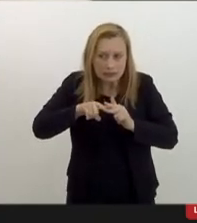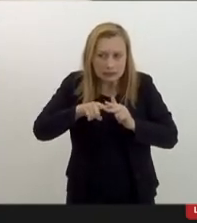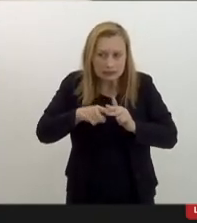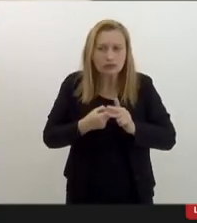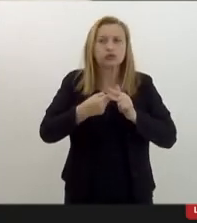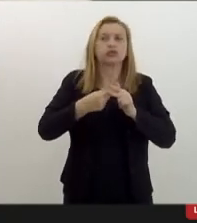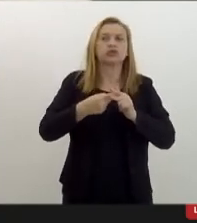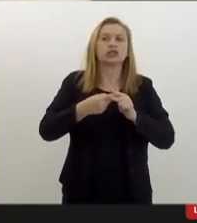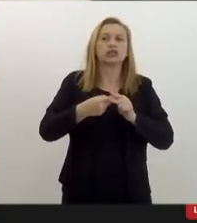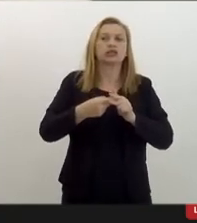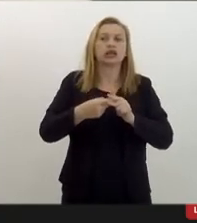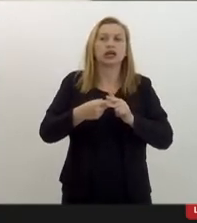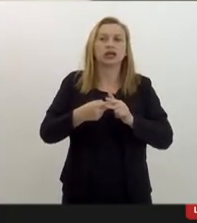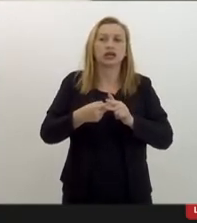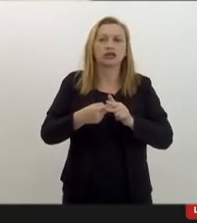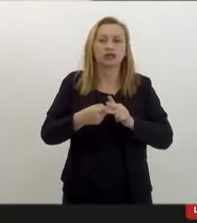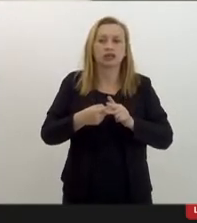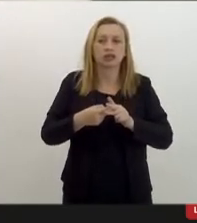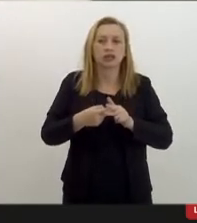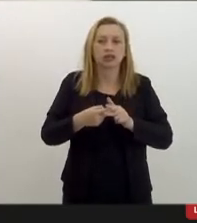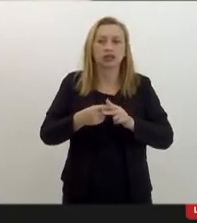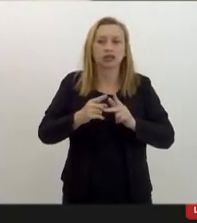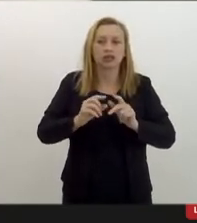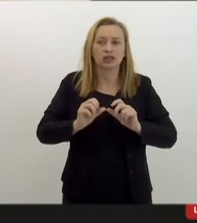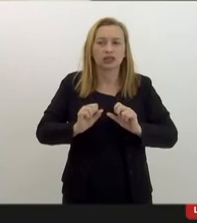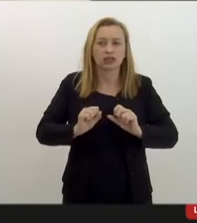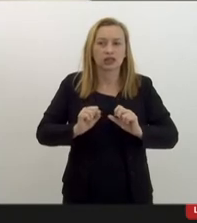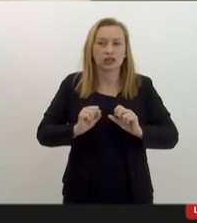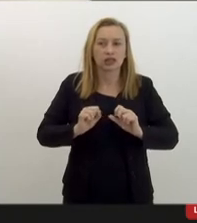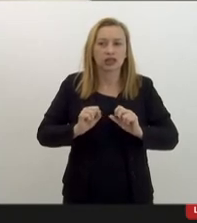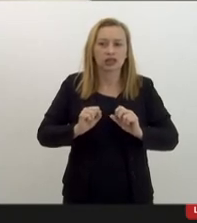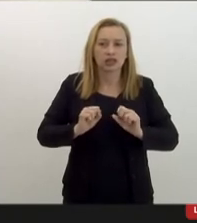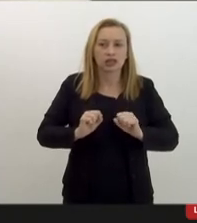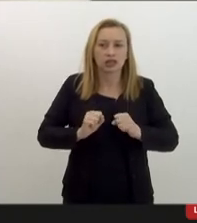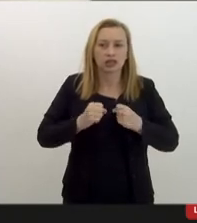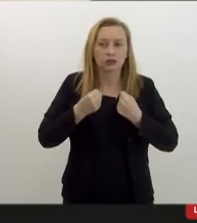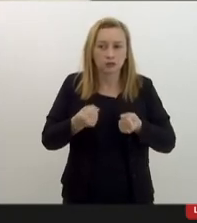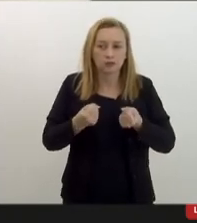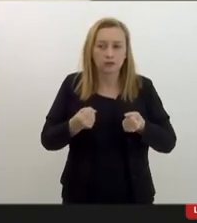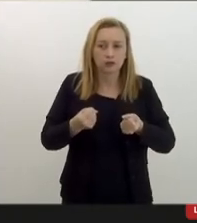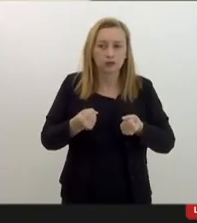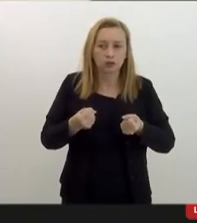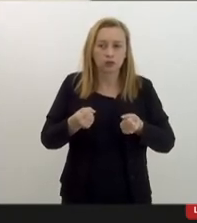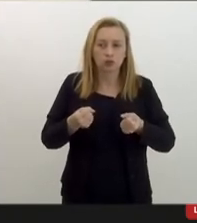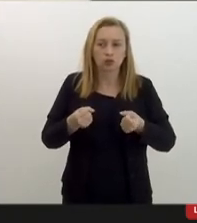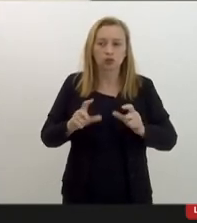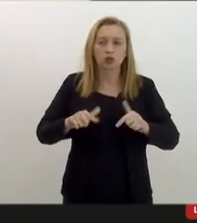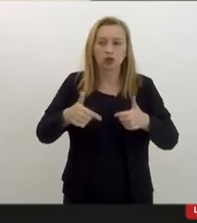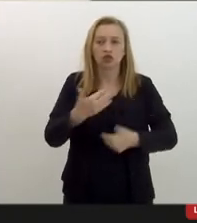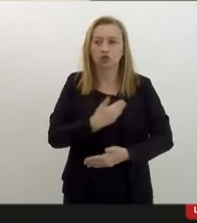máquina e criar expectativa de governabilidade e